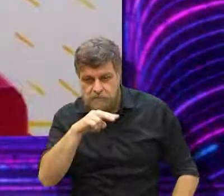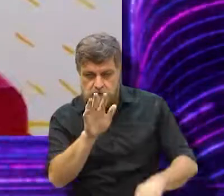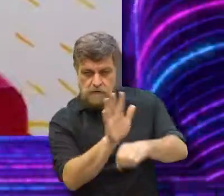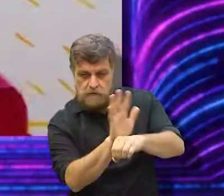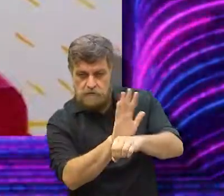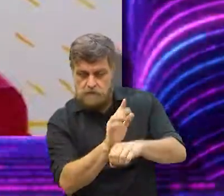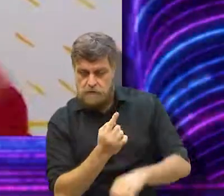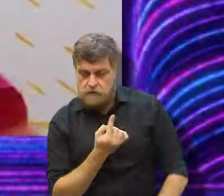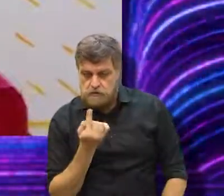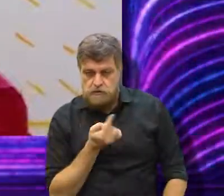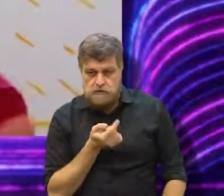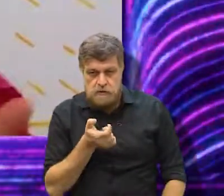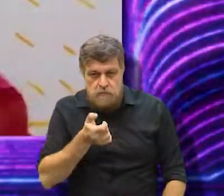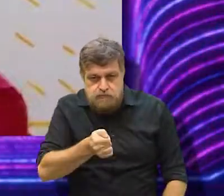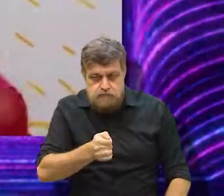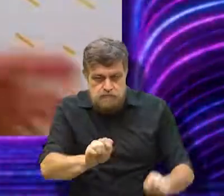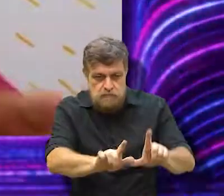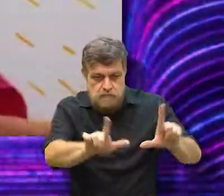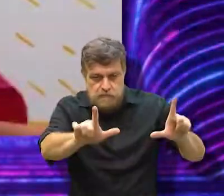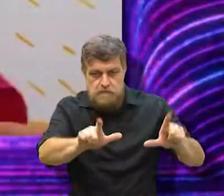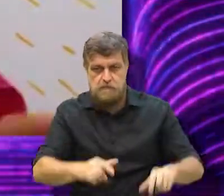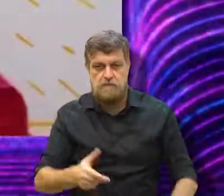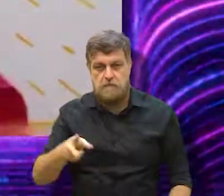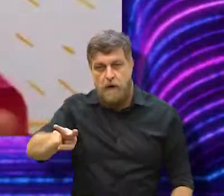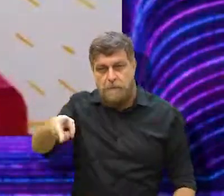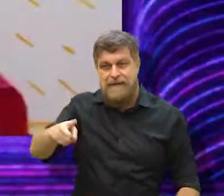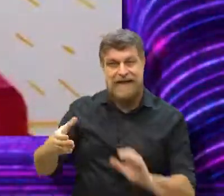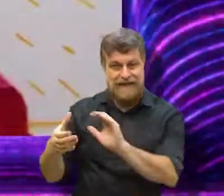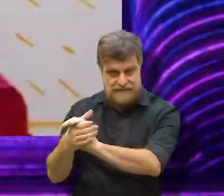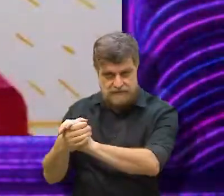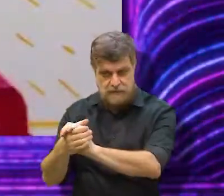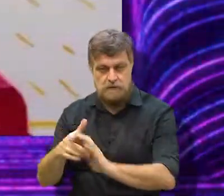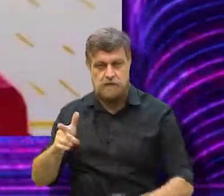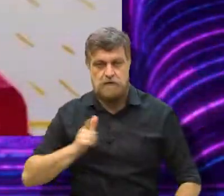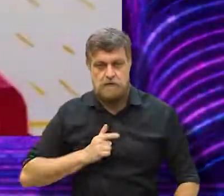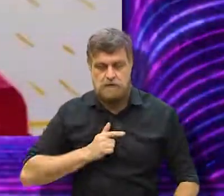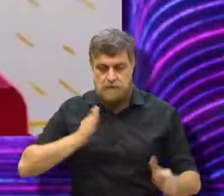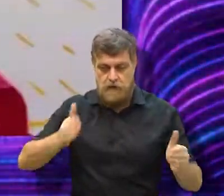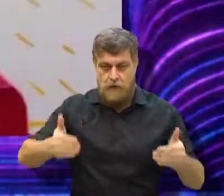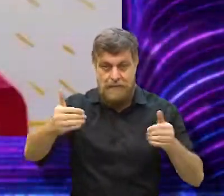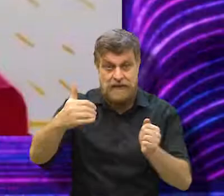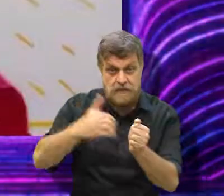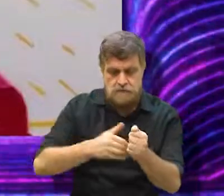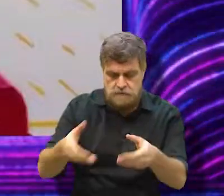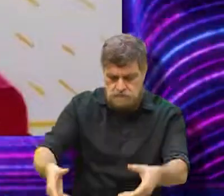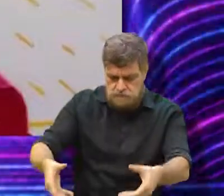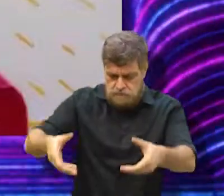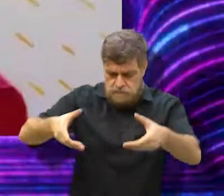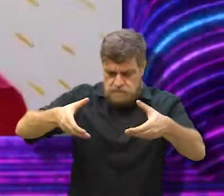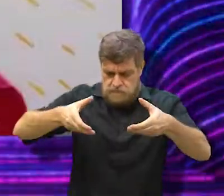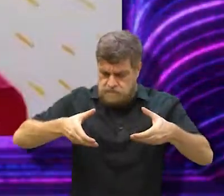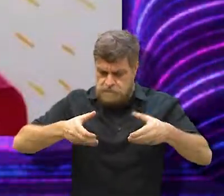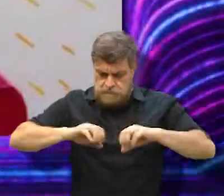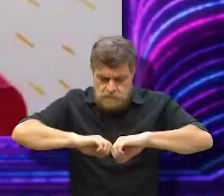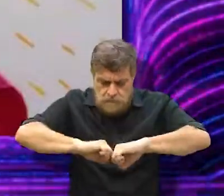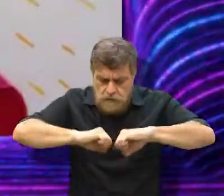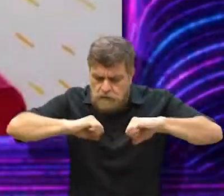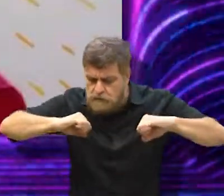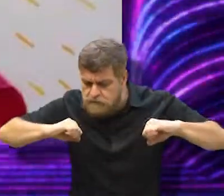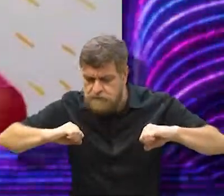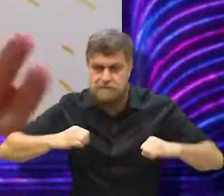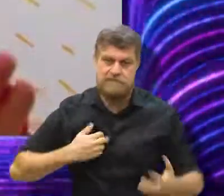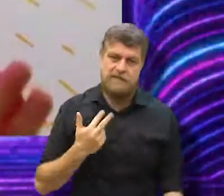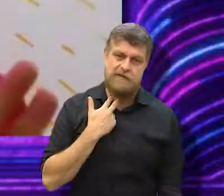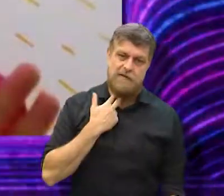dois filmes, sozinho em casa, os pais num casamento, ele recebe uma caixa misteriosa com dois elementos